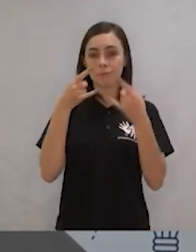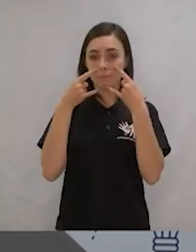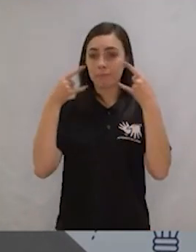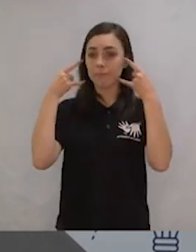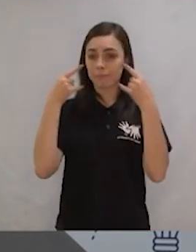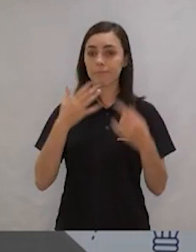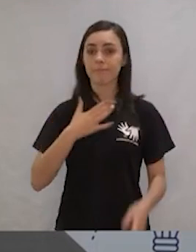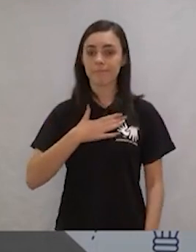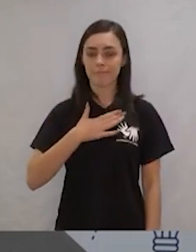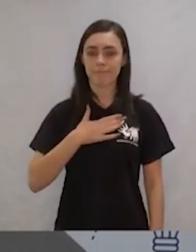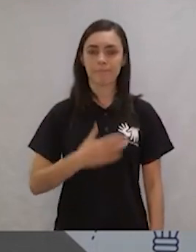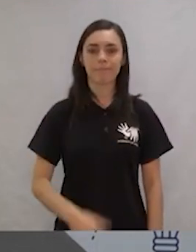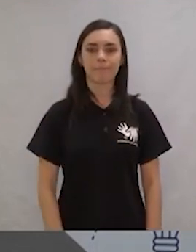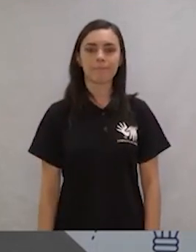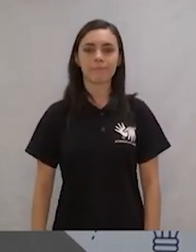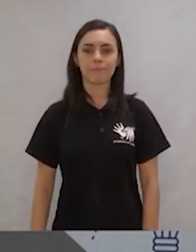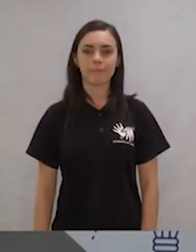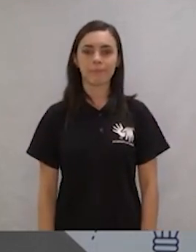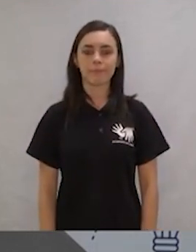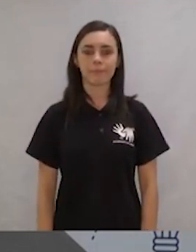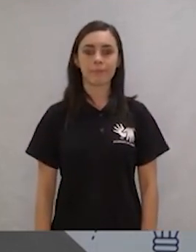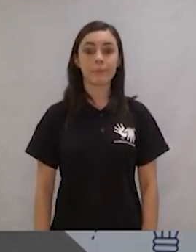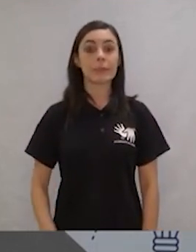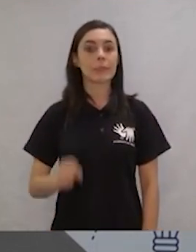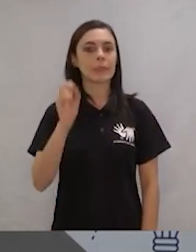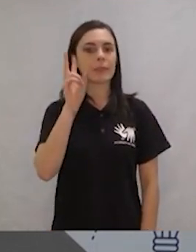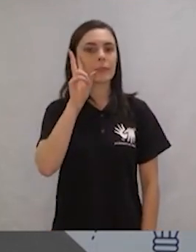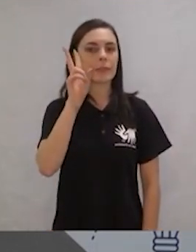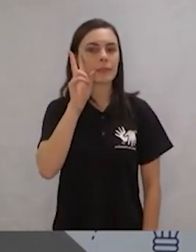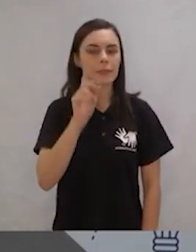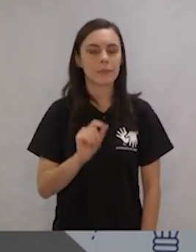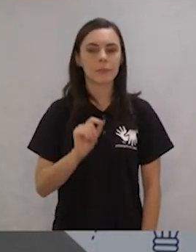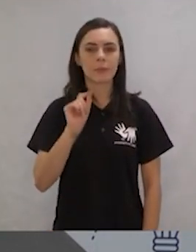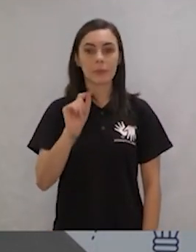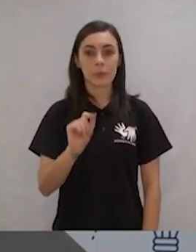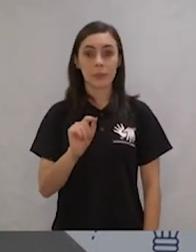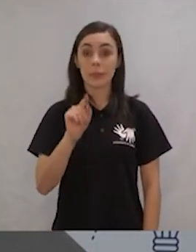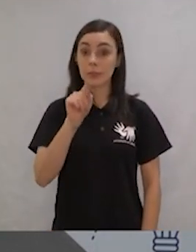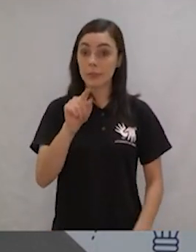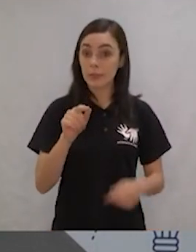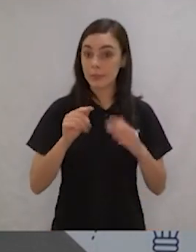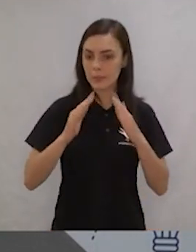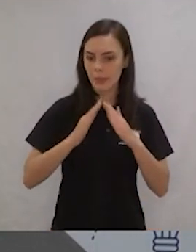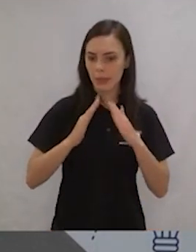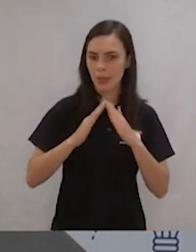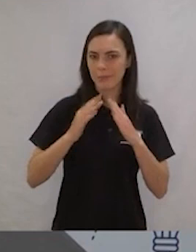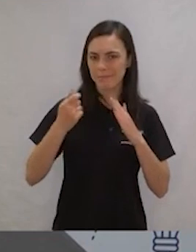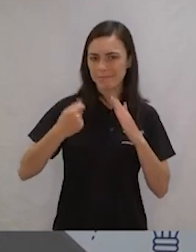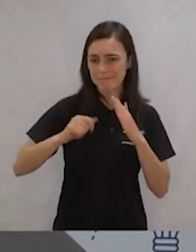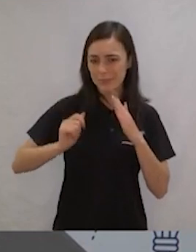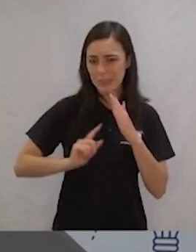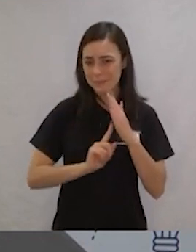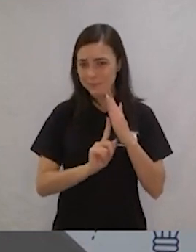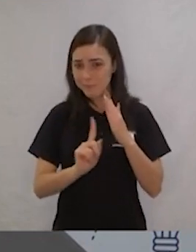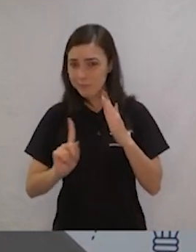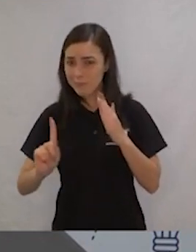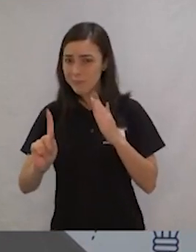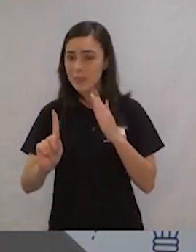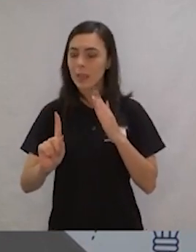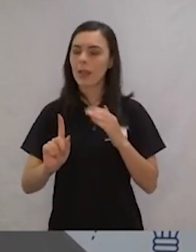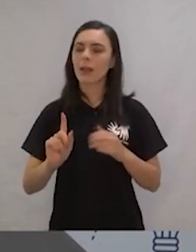minha máscara. E lembrem-se, se vocês precisarem sair de casa,